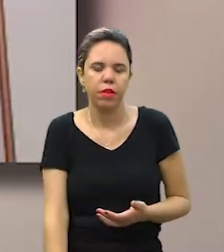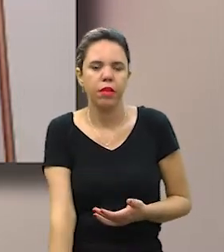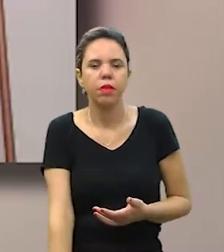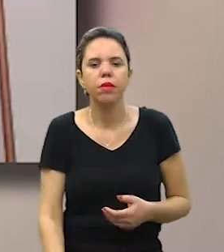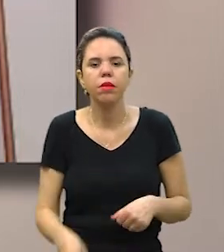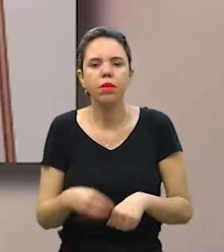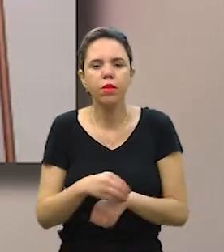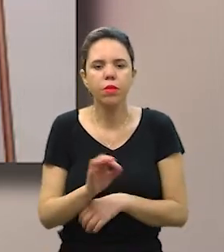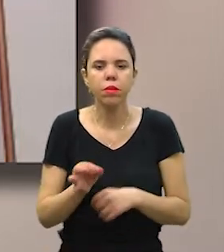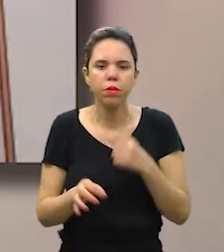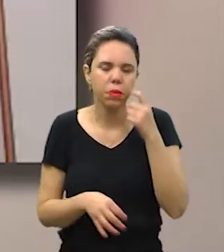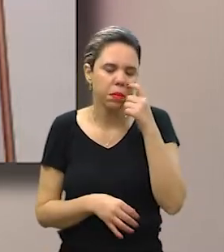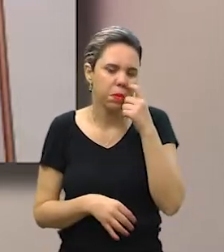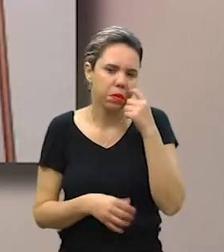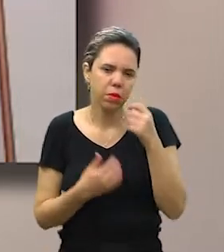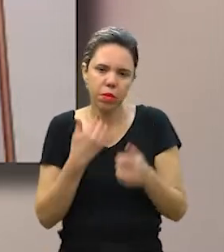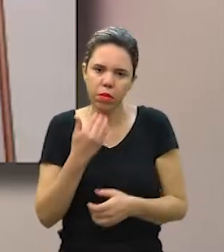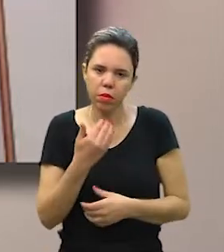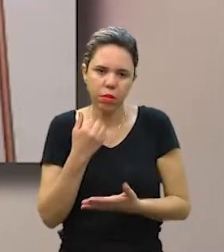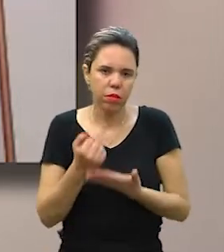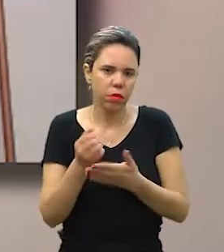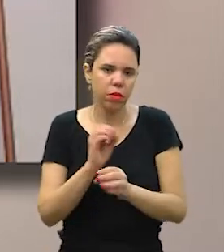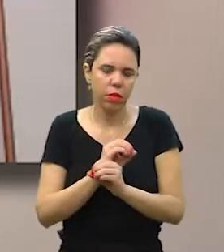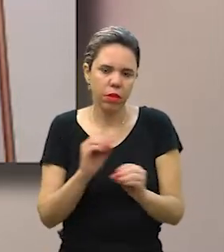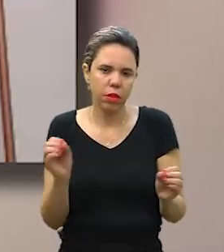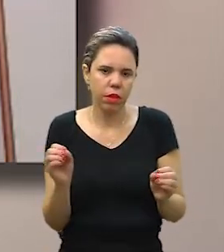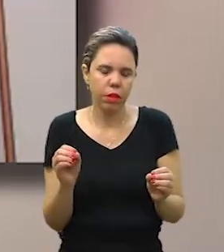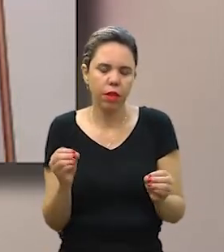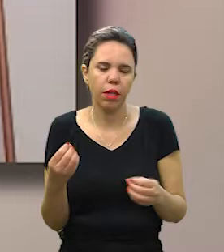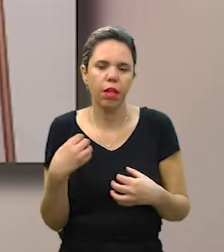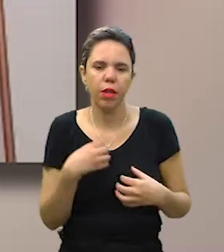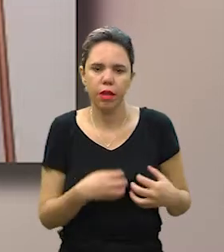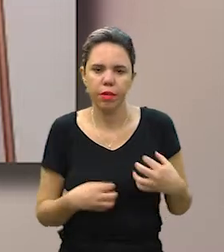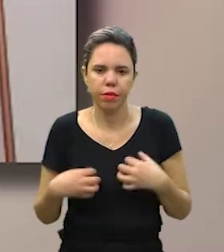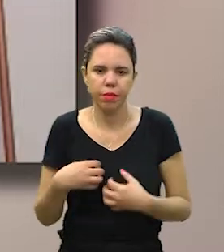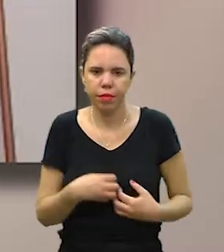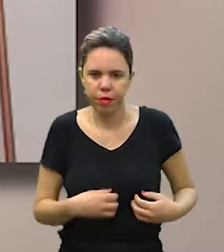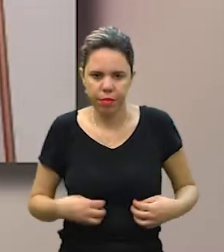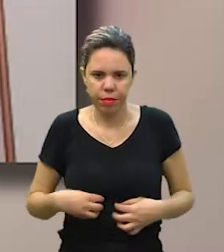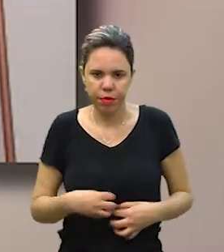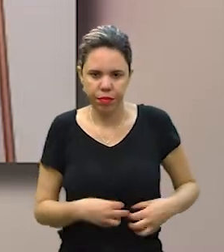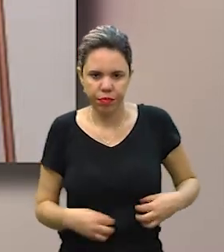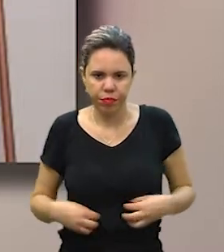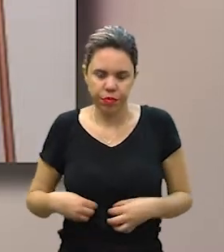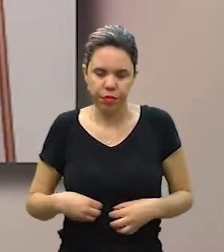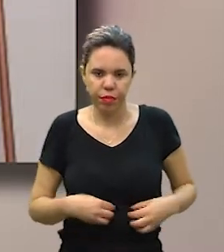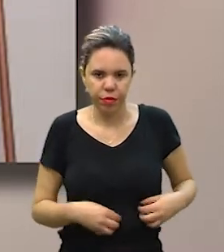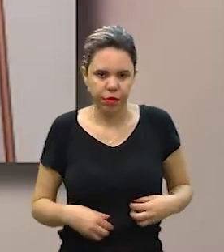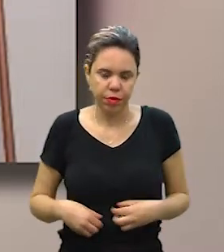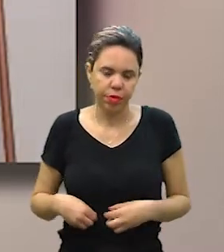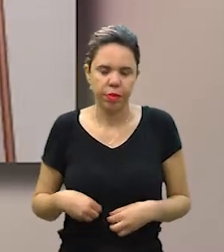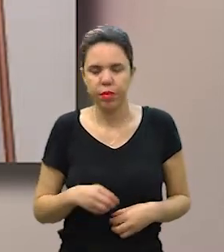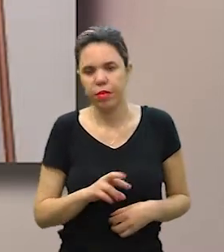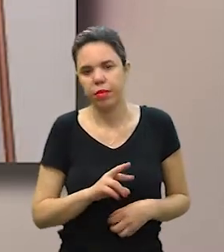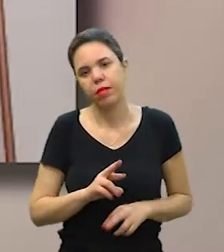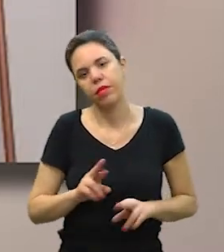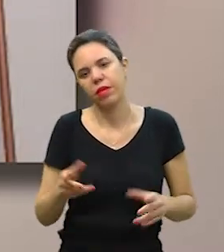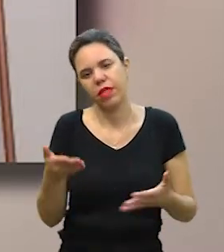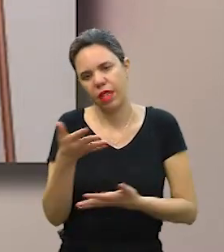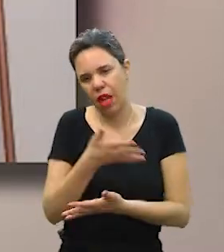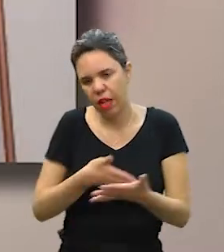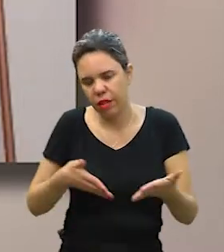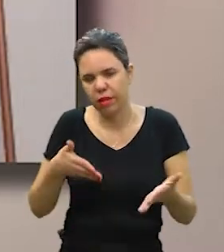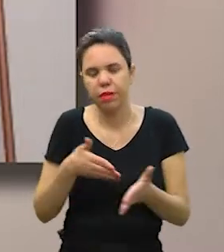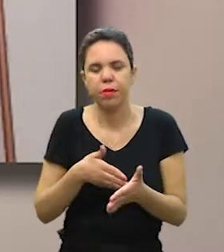a indicação correta, ele não vai ajudar em nada, né, no organismo, pelo contrário, ele vai atrapalhar